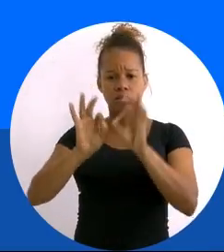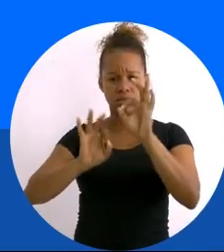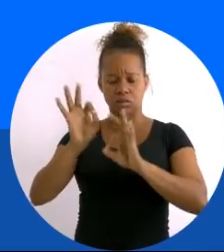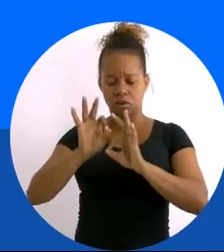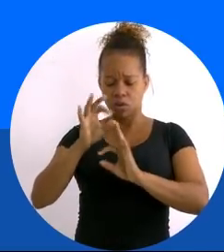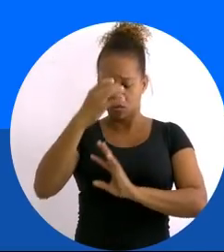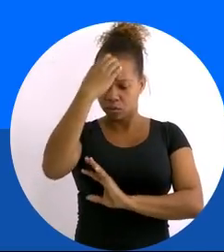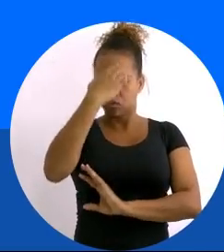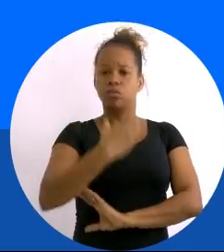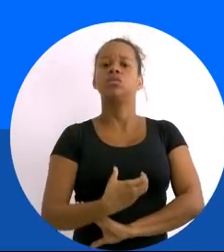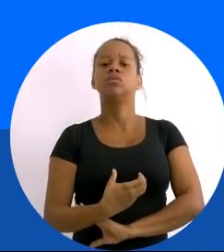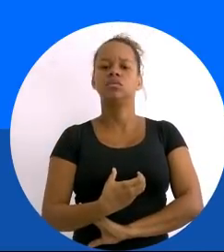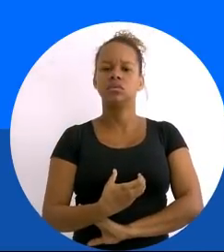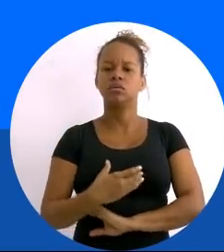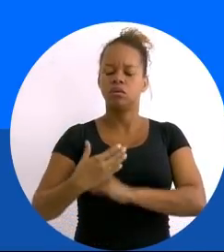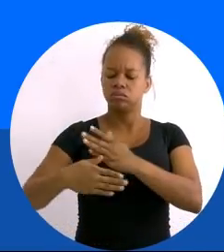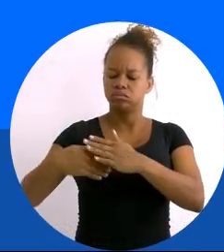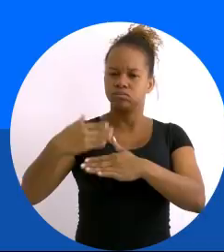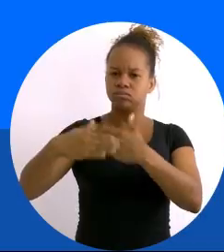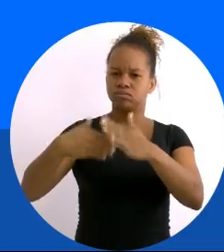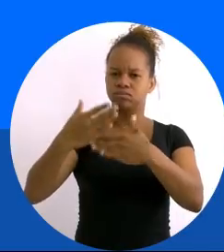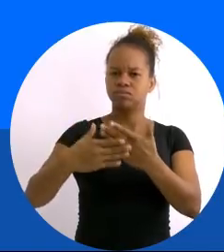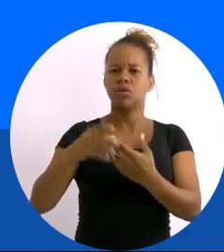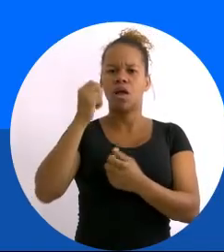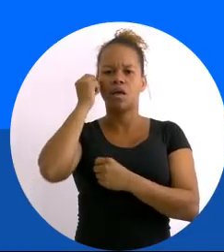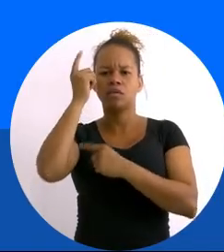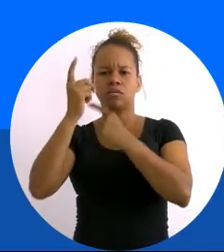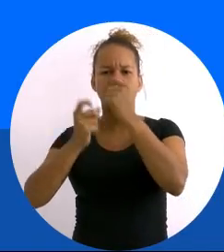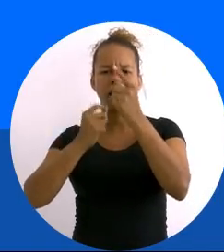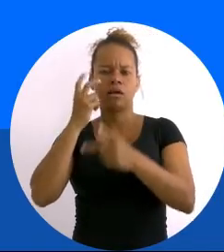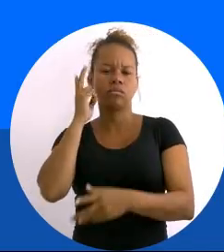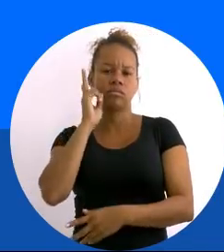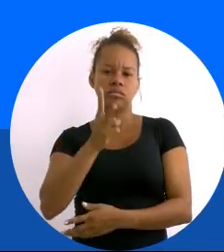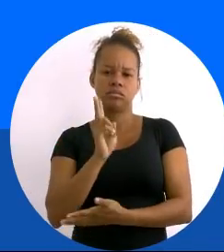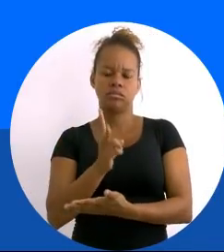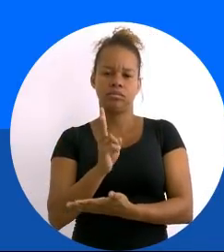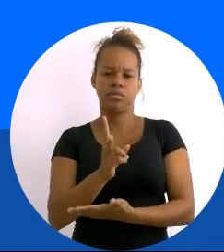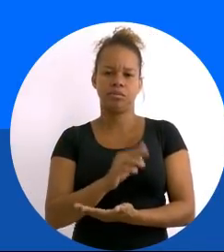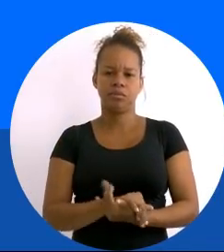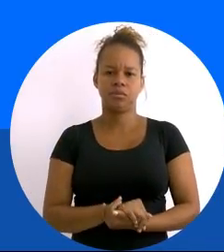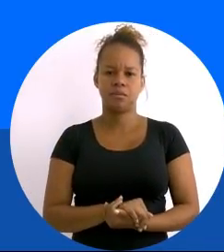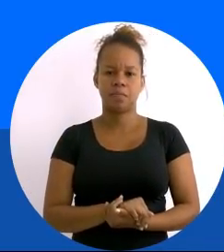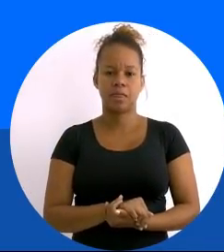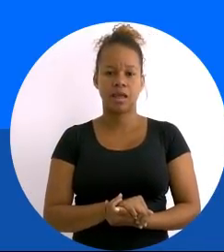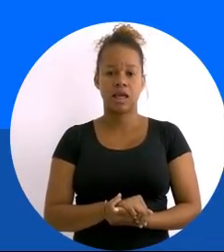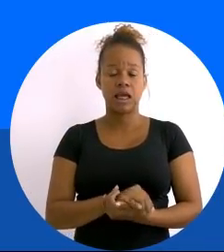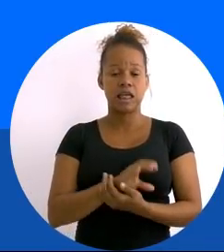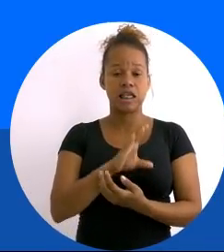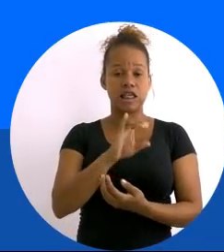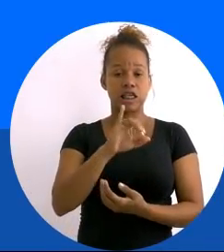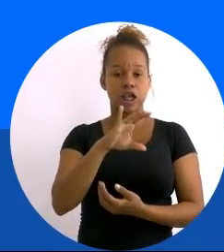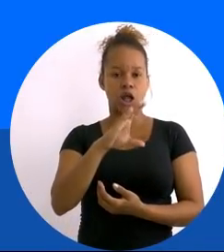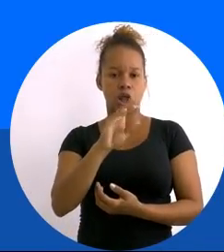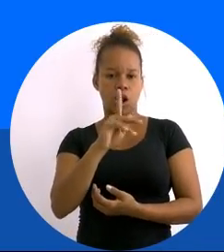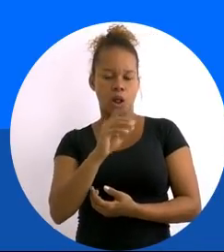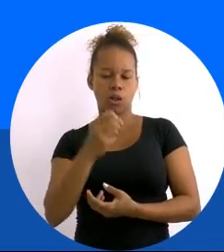sua posição por meio de uma longa jornada. Lidera pelo exemplo sempre. Símbolos da